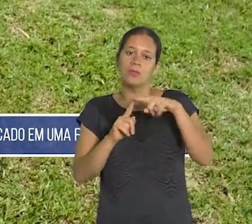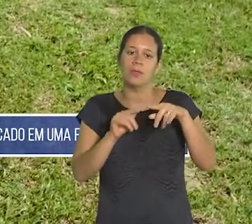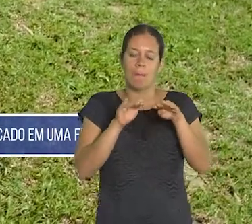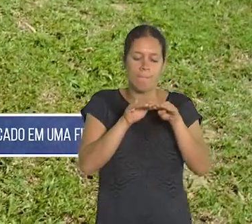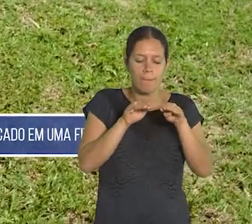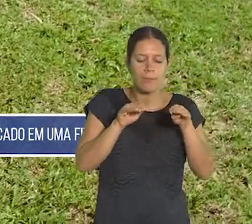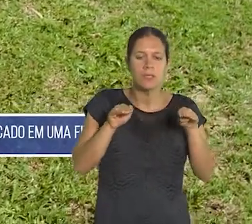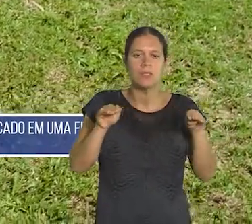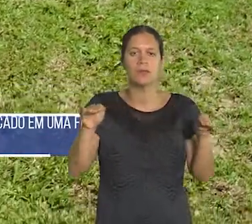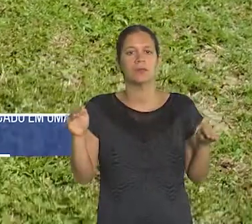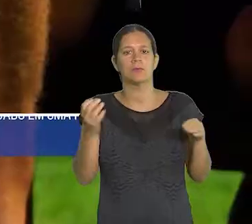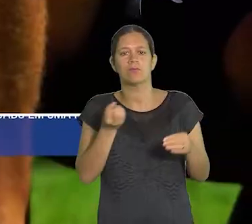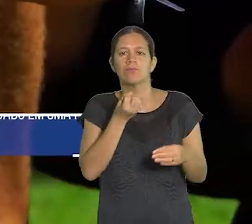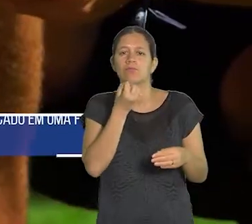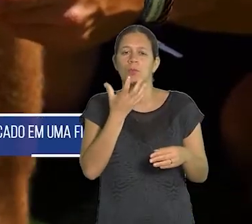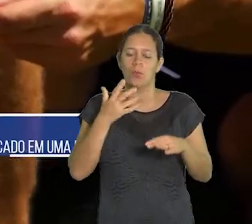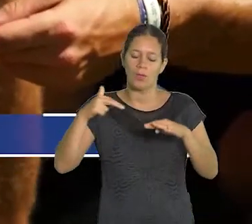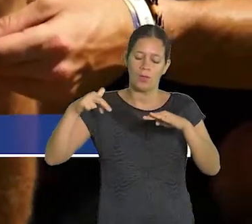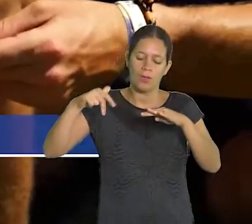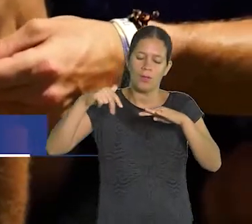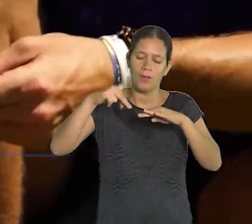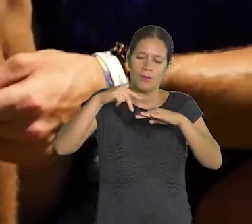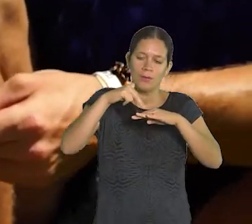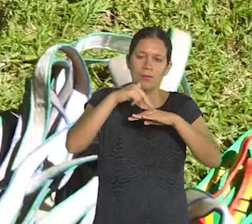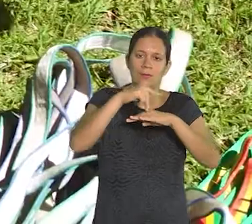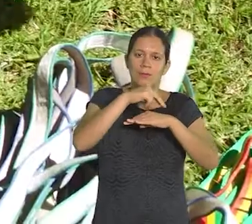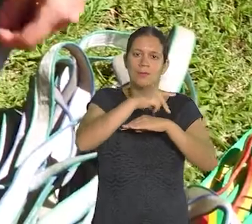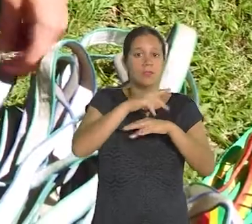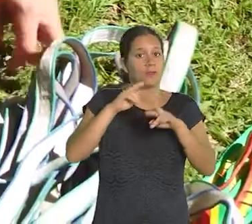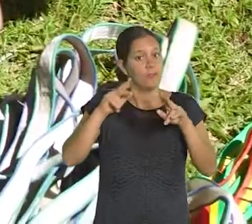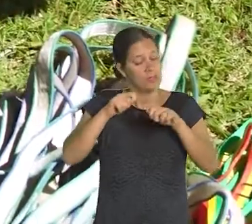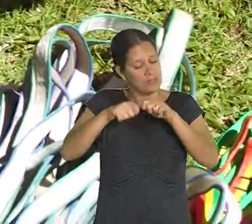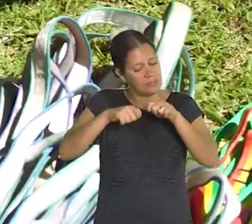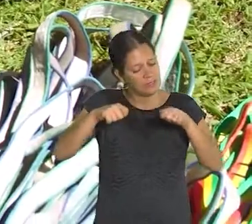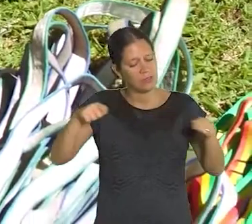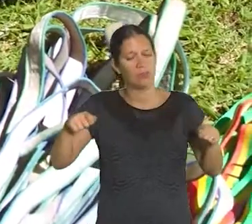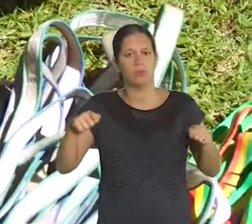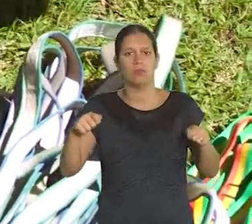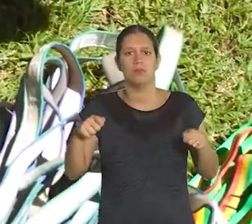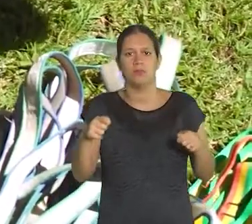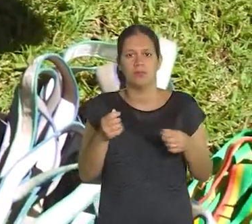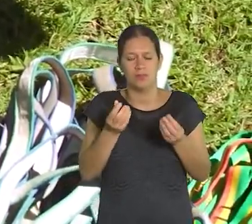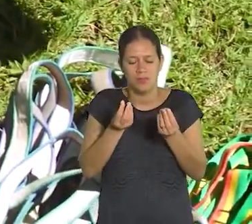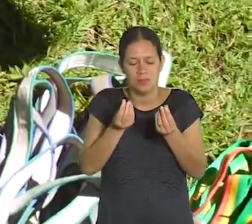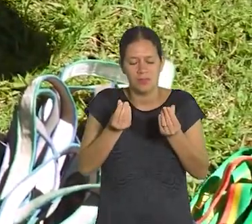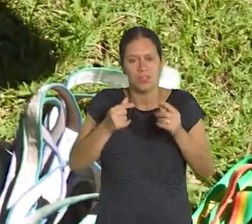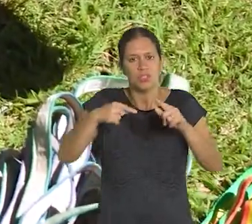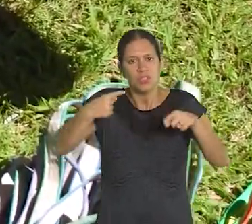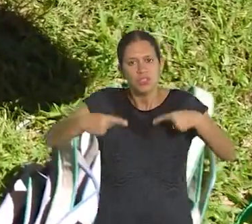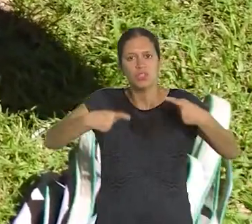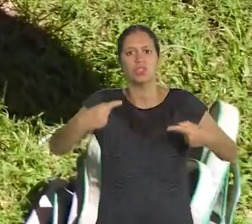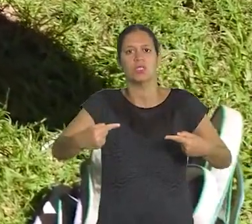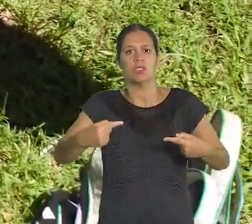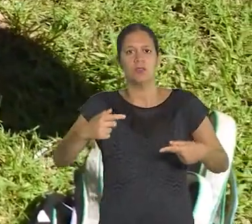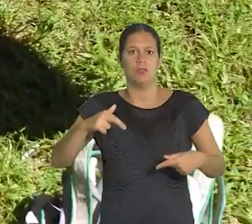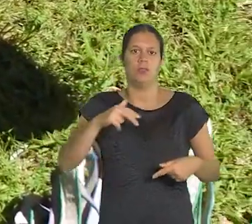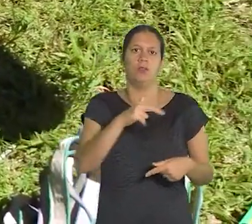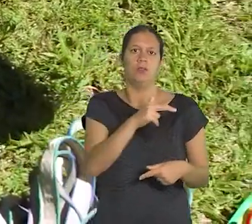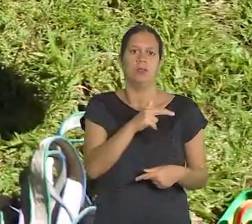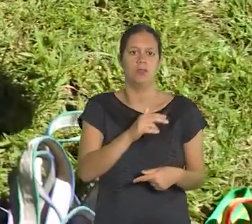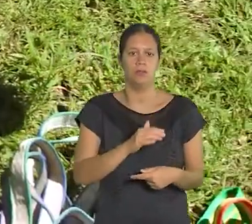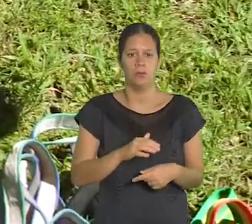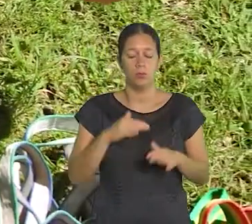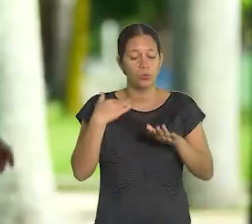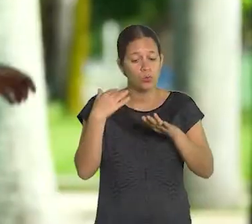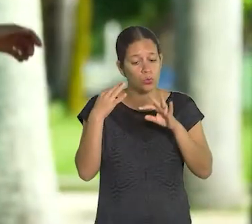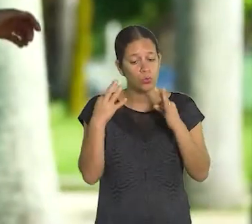ela é plana, uma superfície extremamente agradável para o caminhar. Diferente das cordas, que são cilíndricas e tendem a girar enquanto